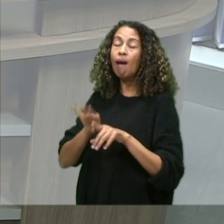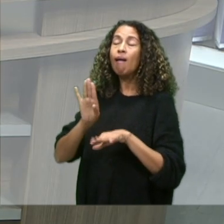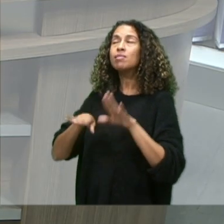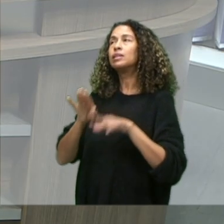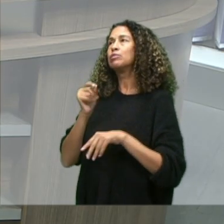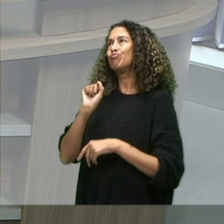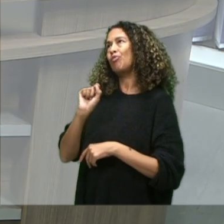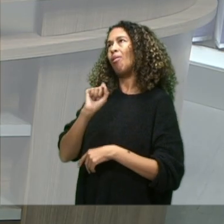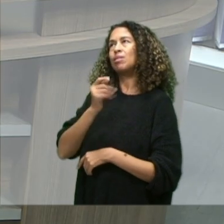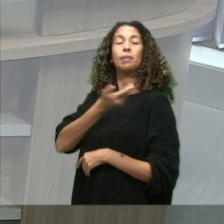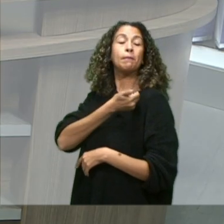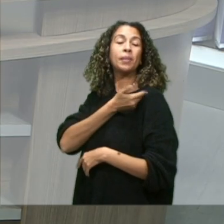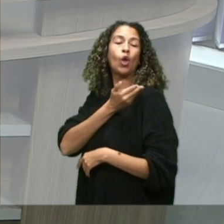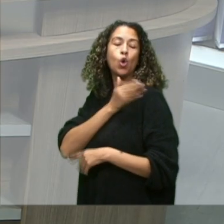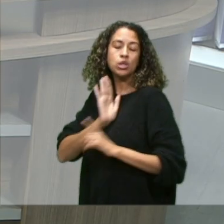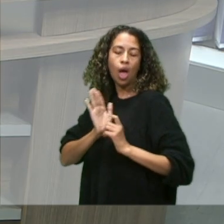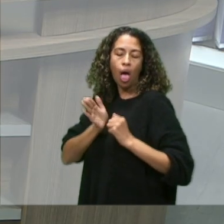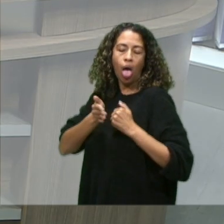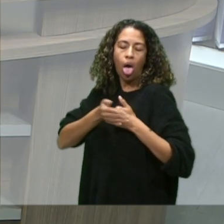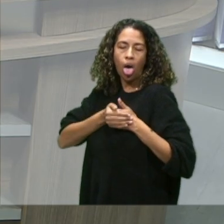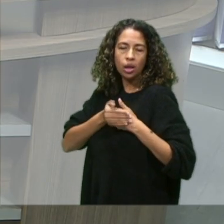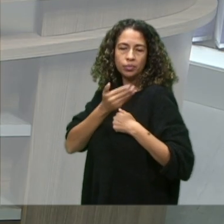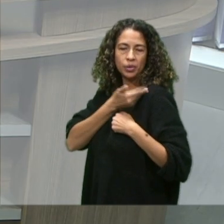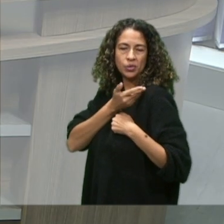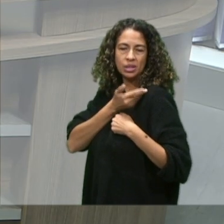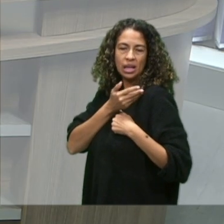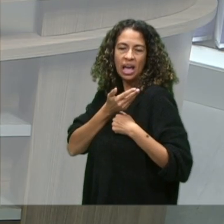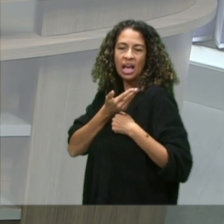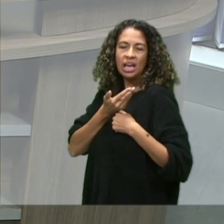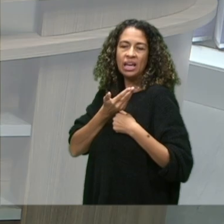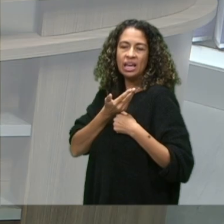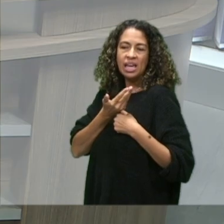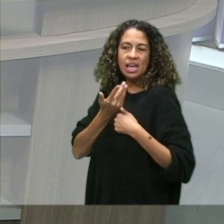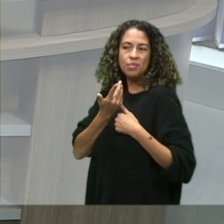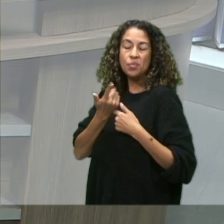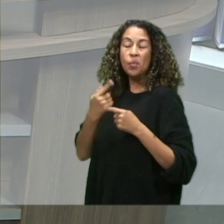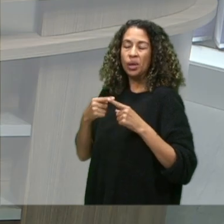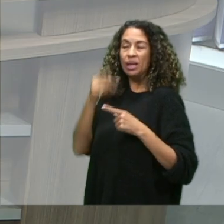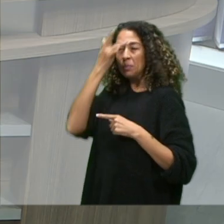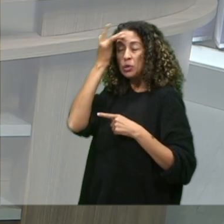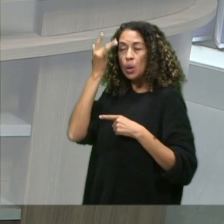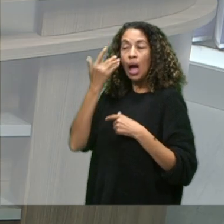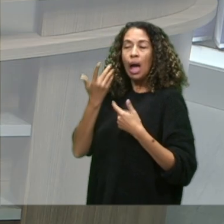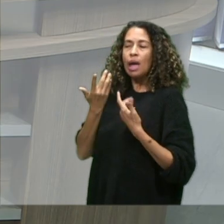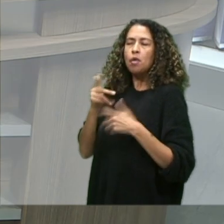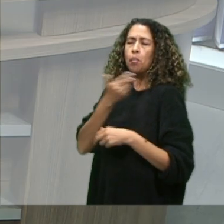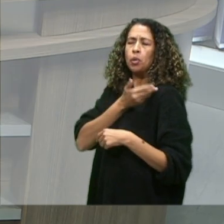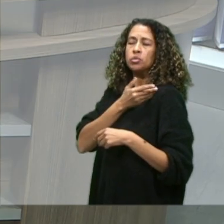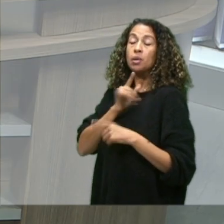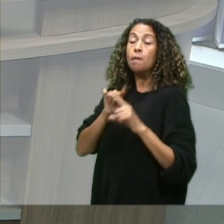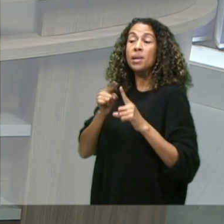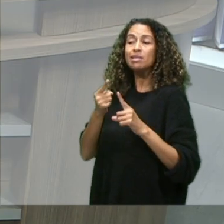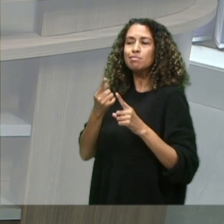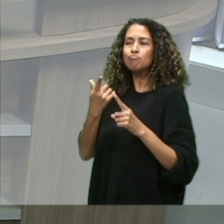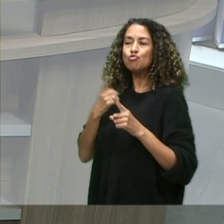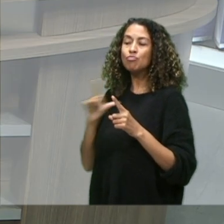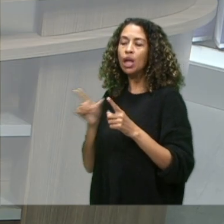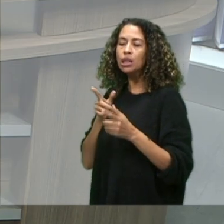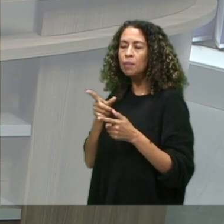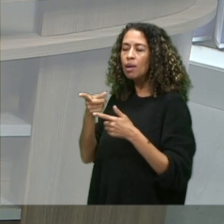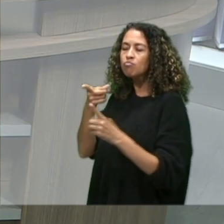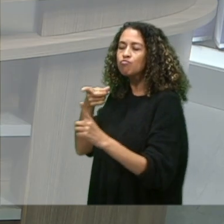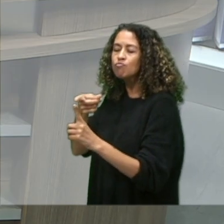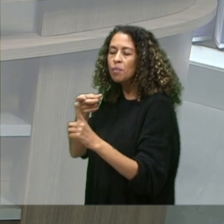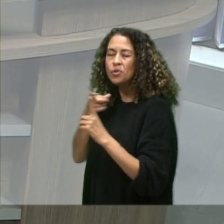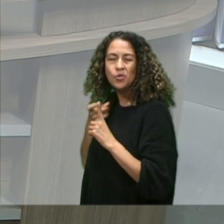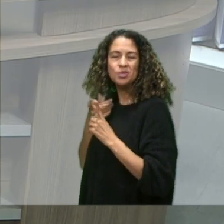até velado, né? Eu não tenho preconceito, mas eu não me aproximo. Isso acontece na vida adulta, na vida das crianças. Só porque o